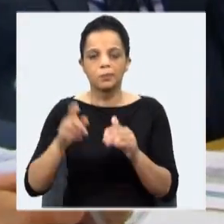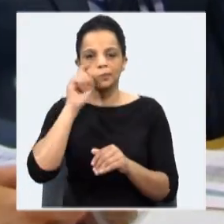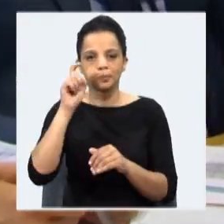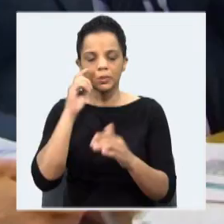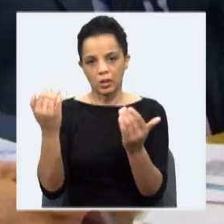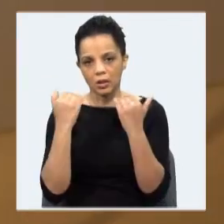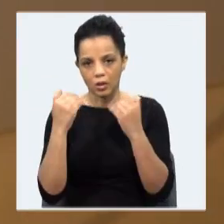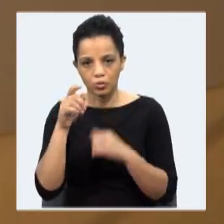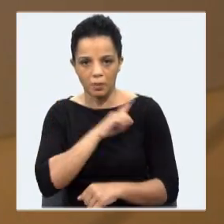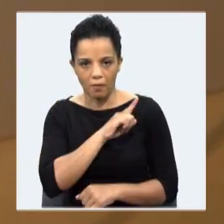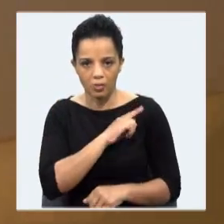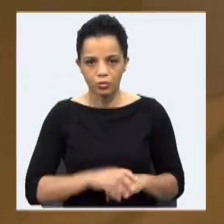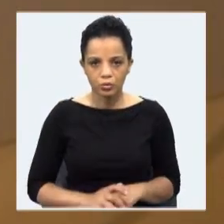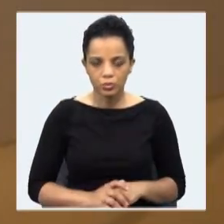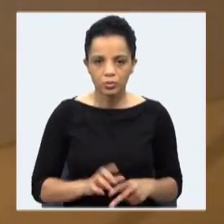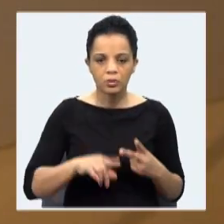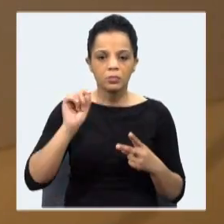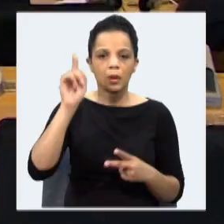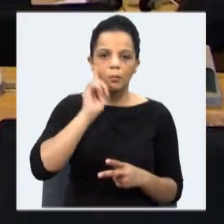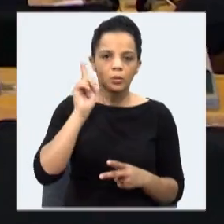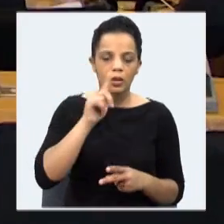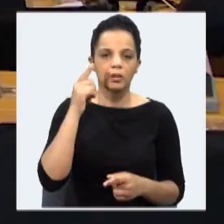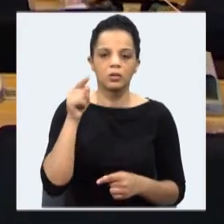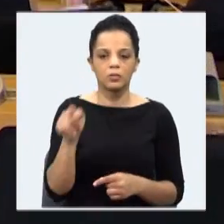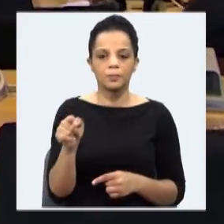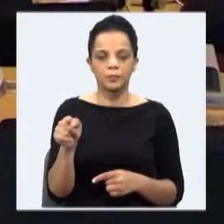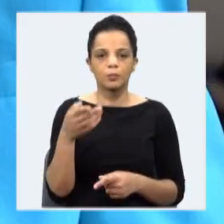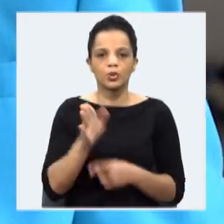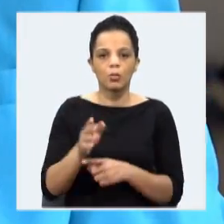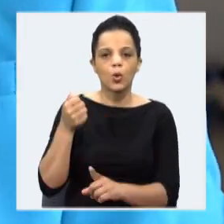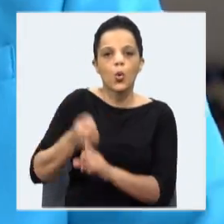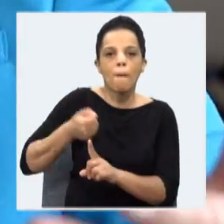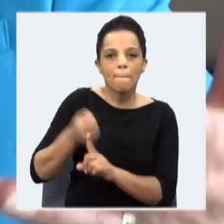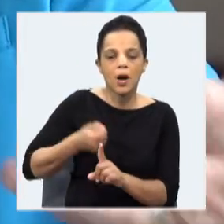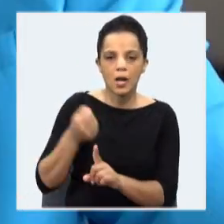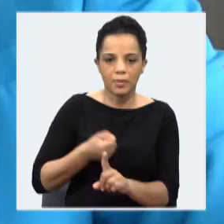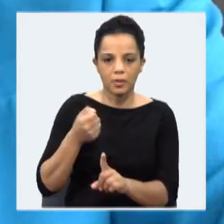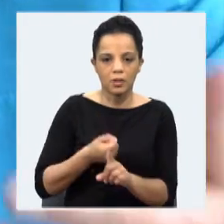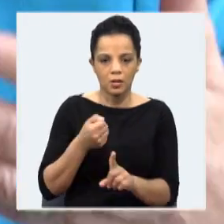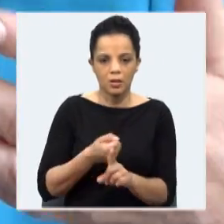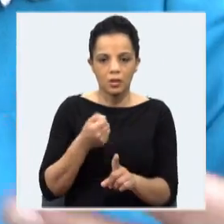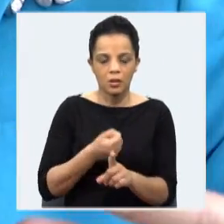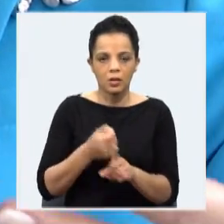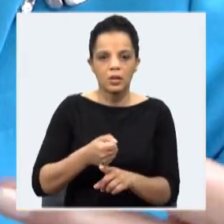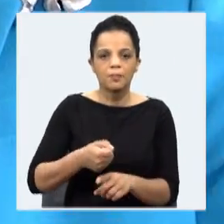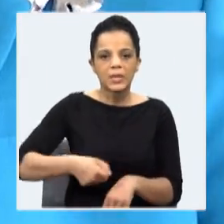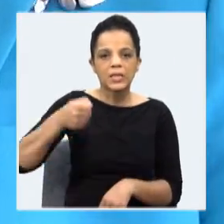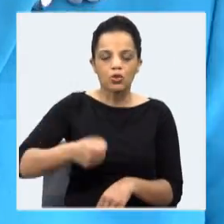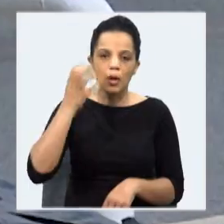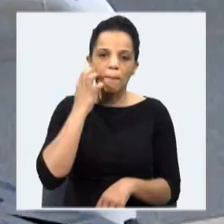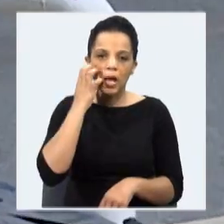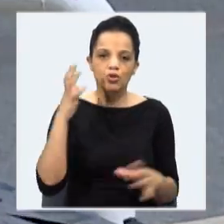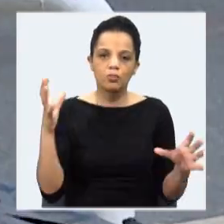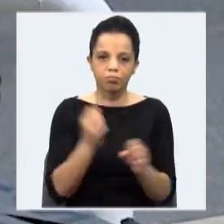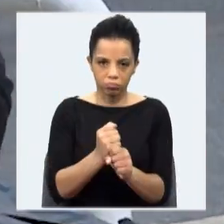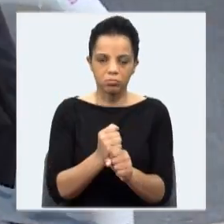Geral de Proteção de Dados. Então não é importante que se tenha determinado ali, por exemplo, o combate à eliminação dos